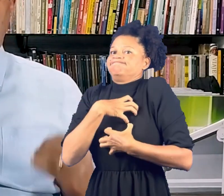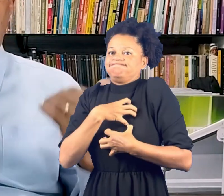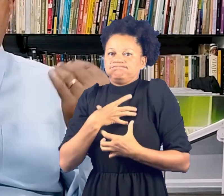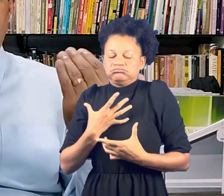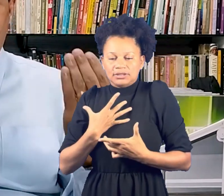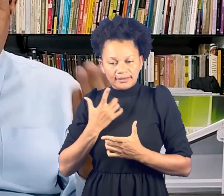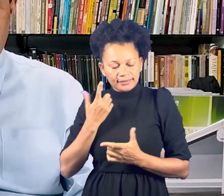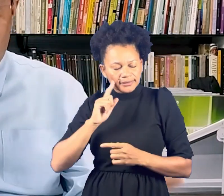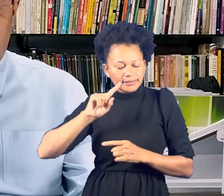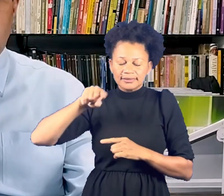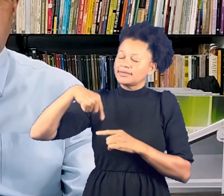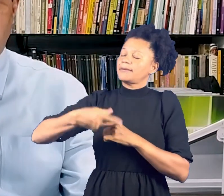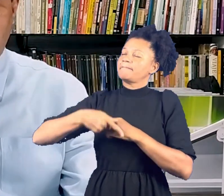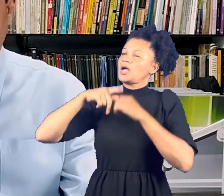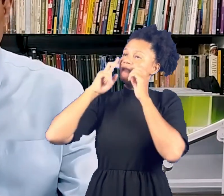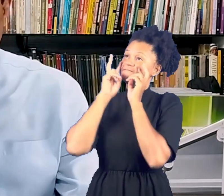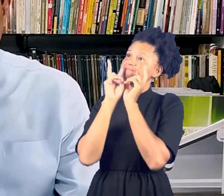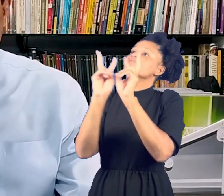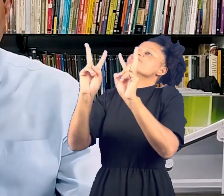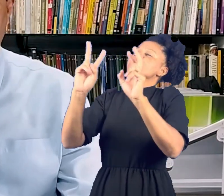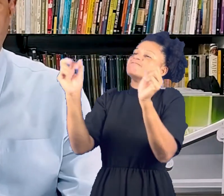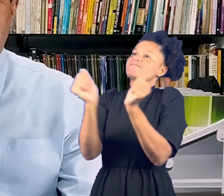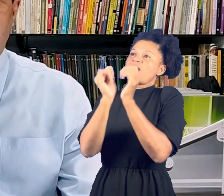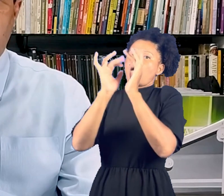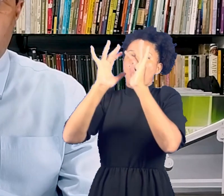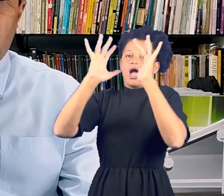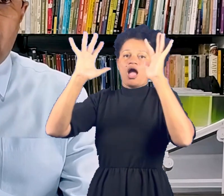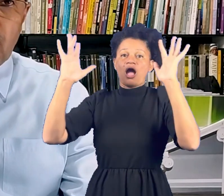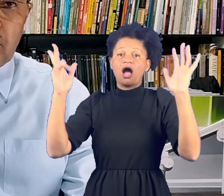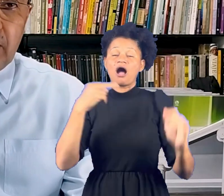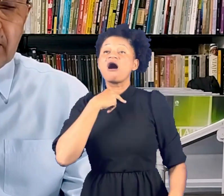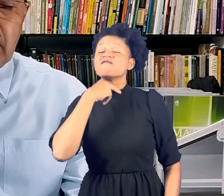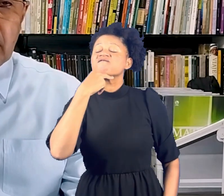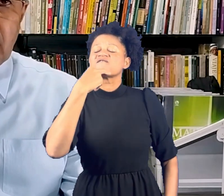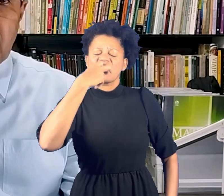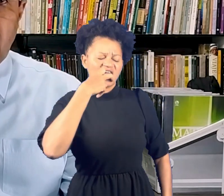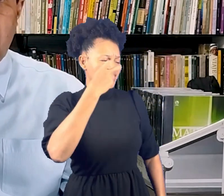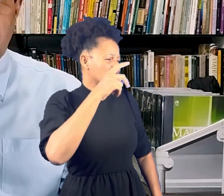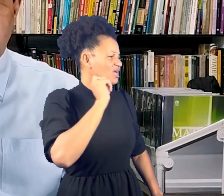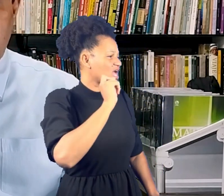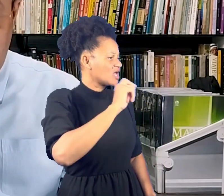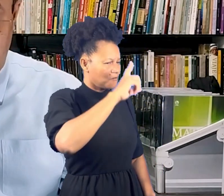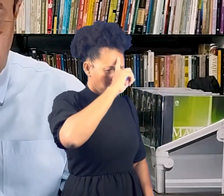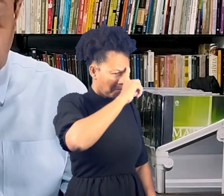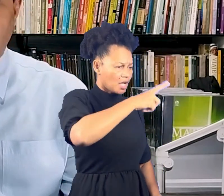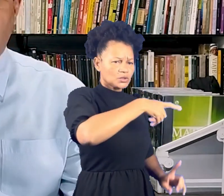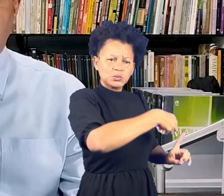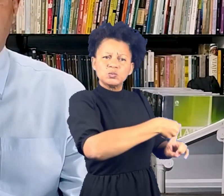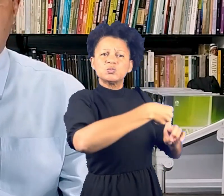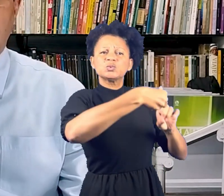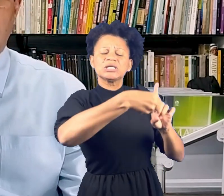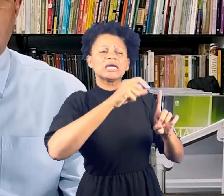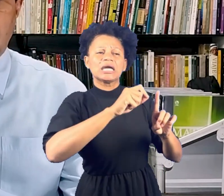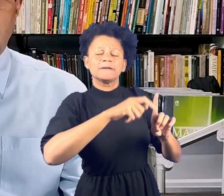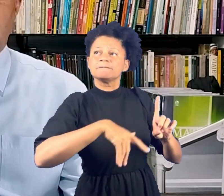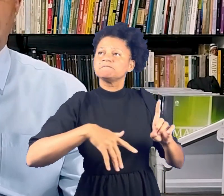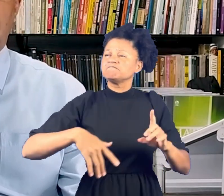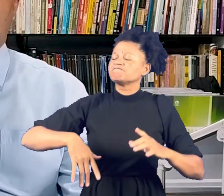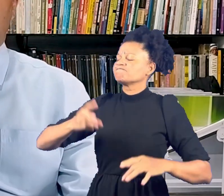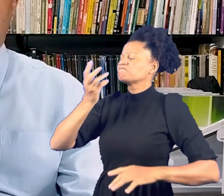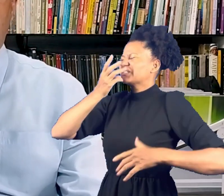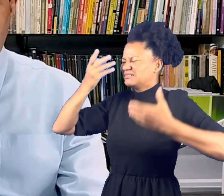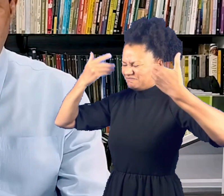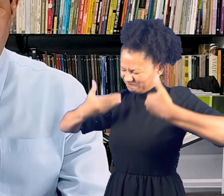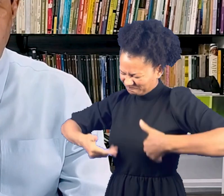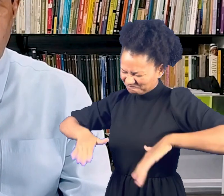ele e ele, consequentemente, ver esta glória, quando a voz brada: a quem enviarei, quem há de ir por nós, Isaías